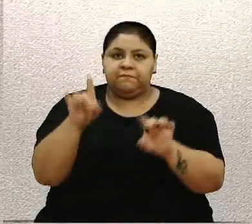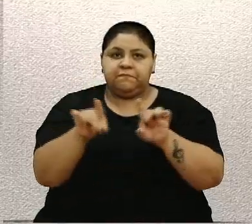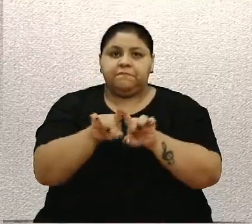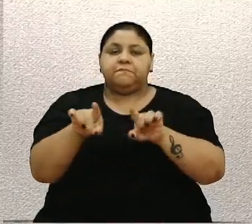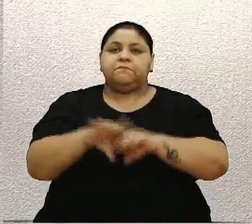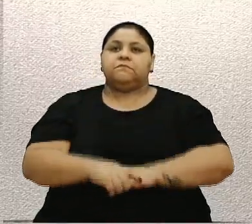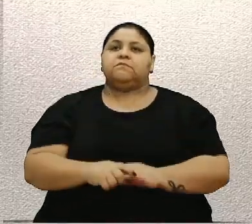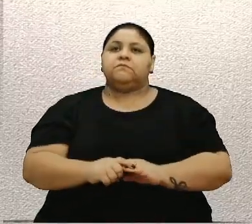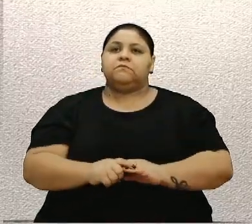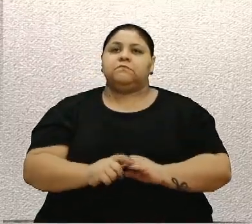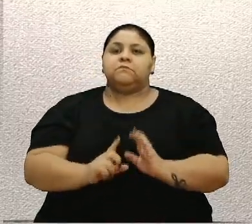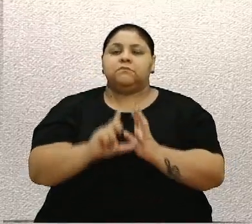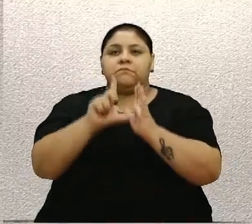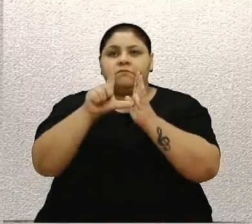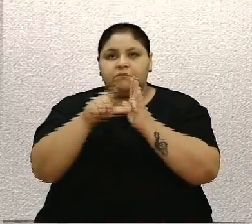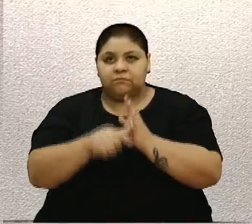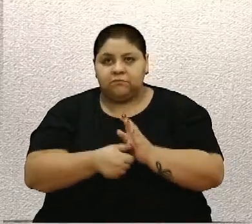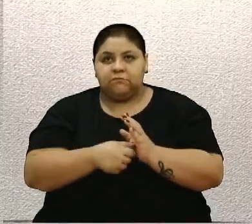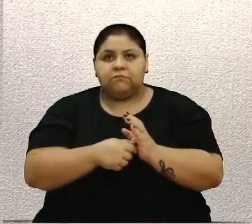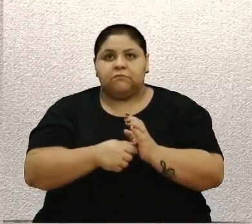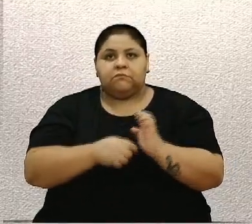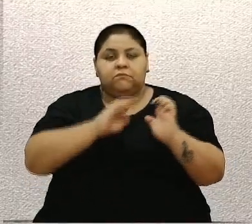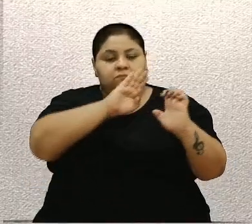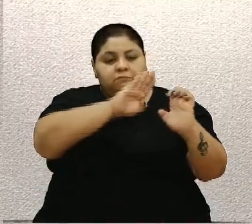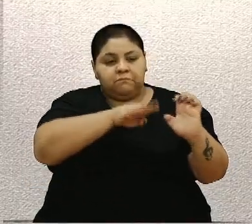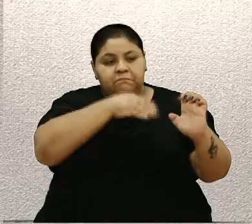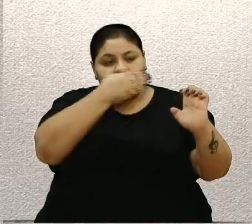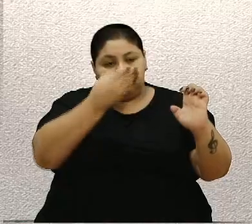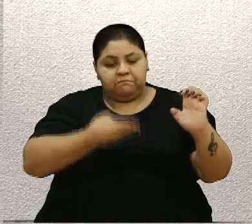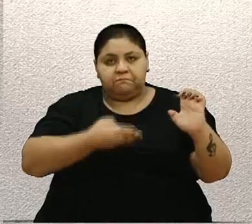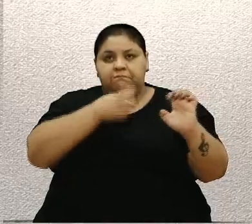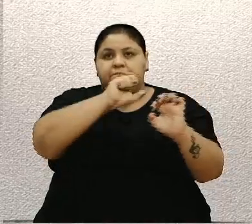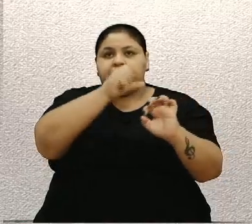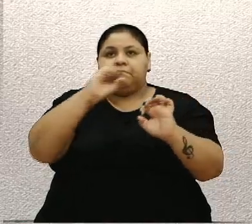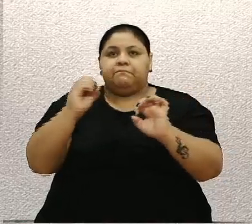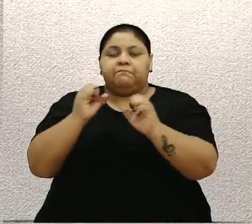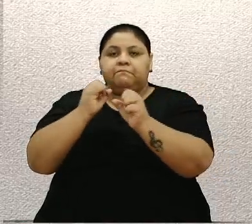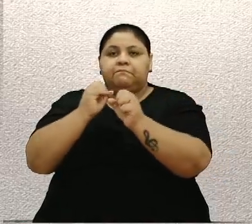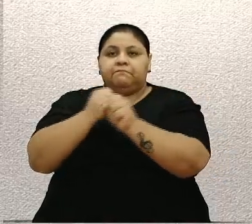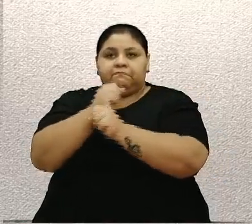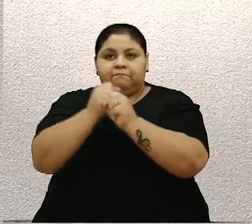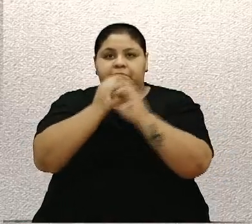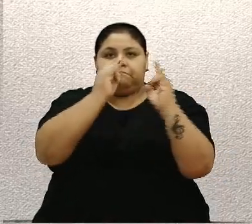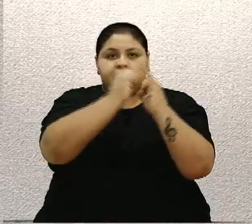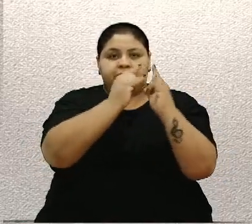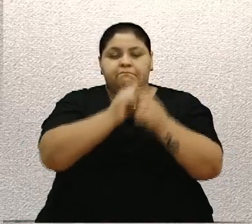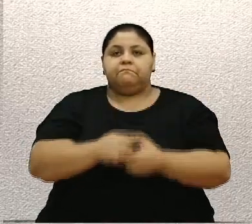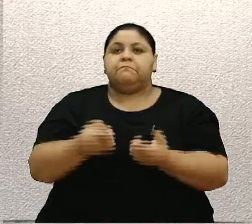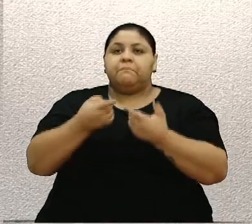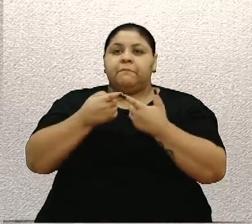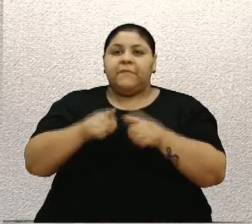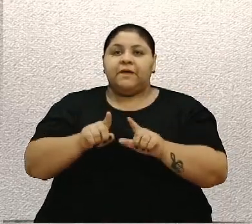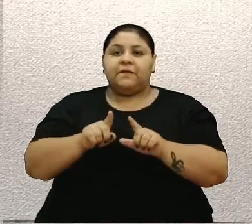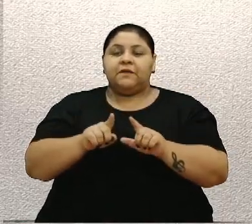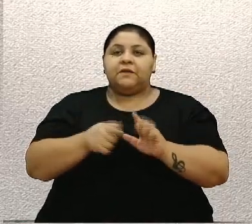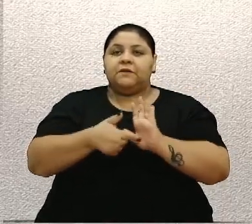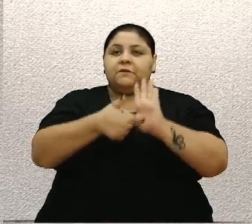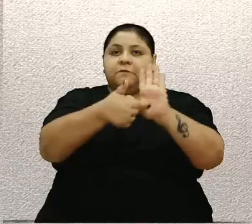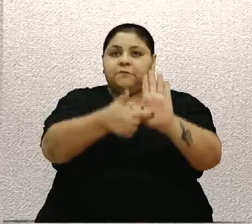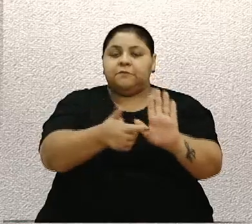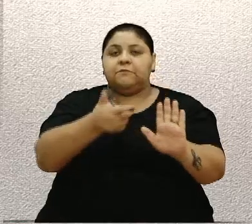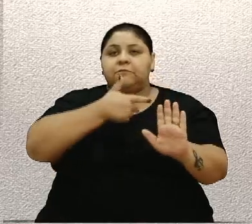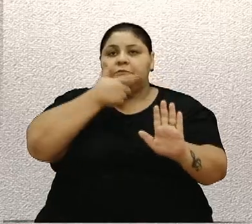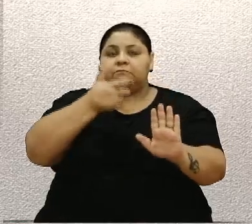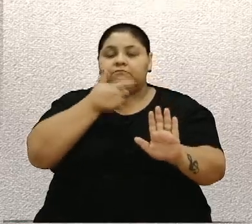em breve, faremos uma homenagem aos 80 anos do Senai. Mas tenho que apresentar hoje um voto